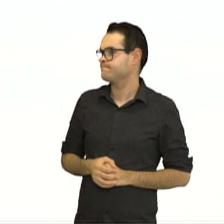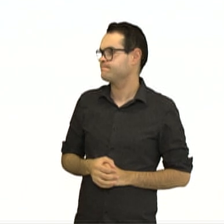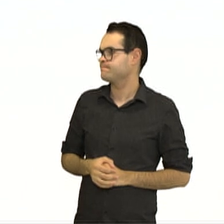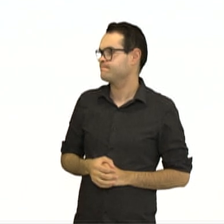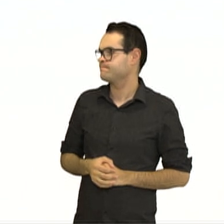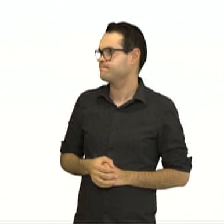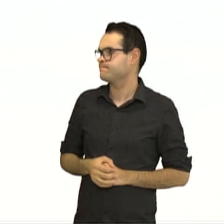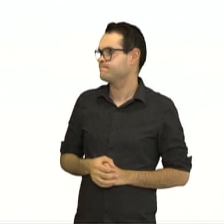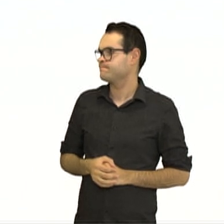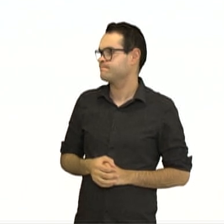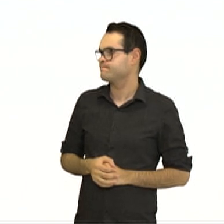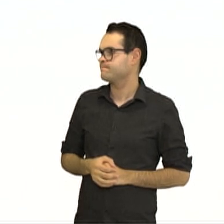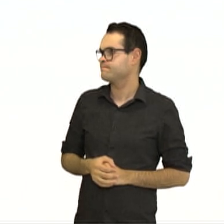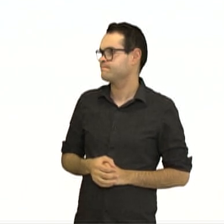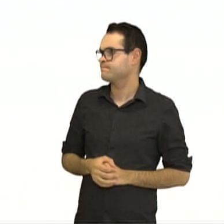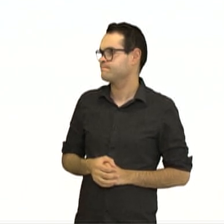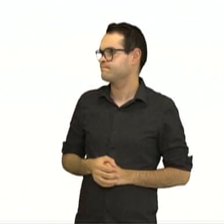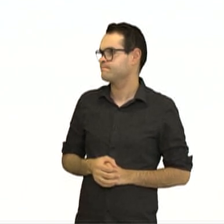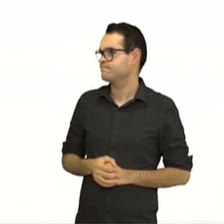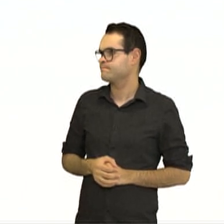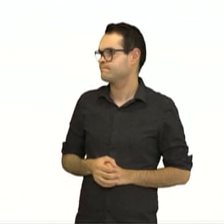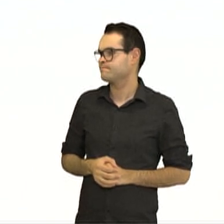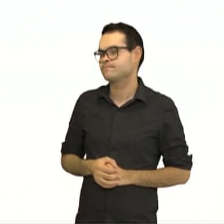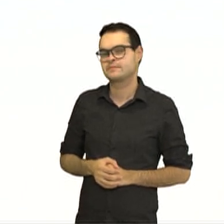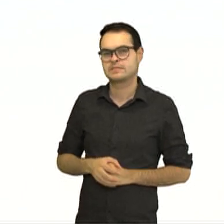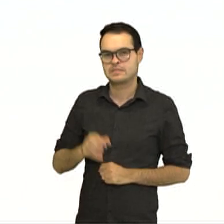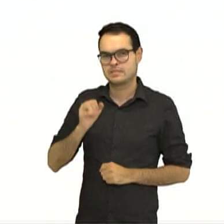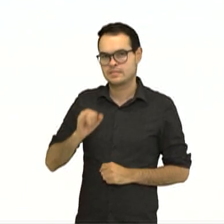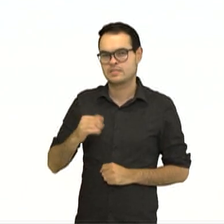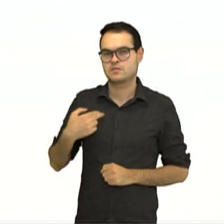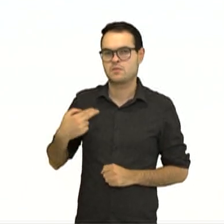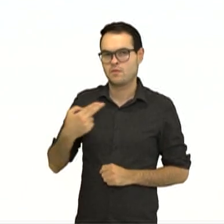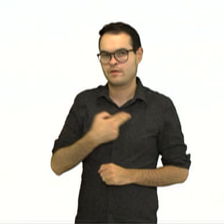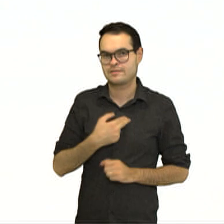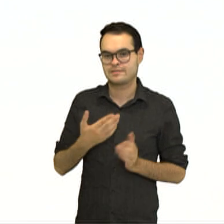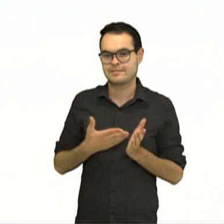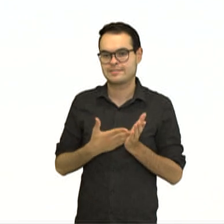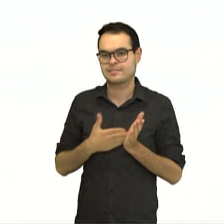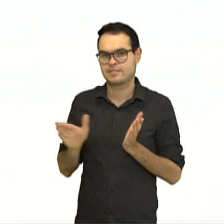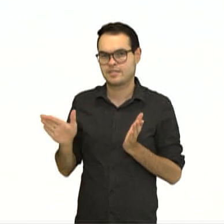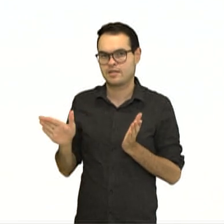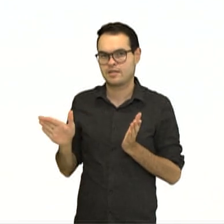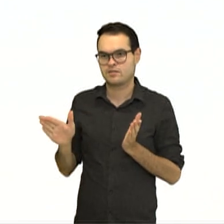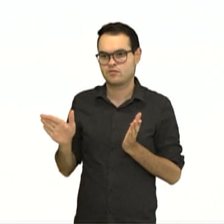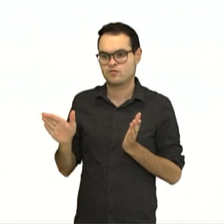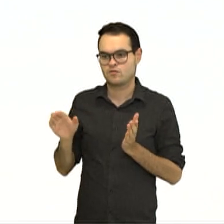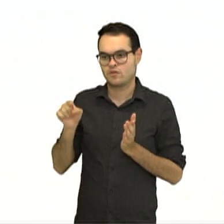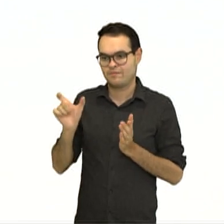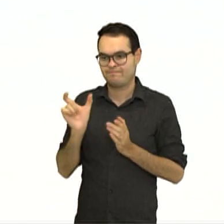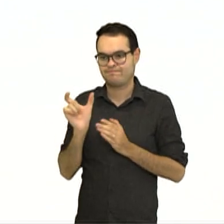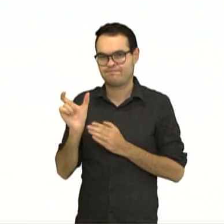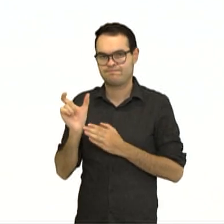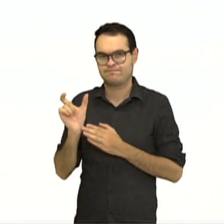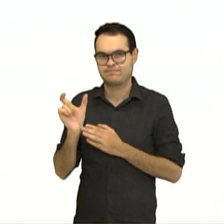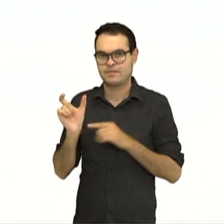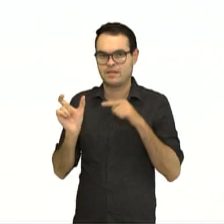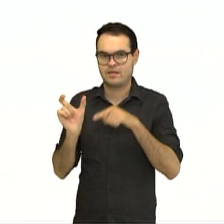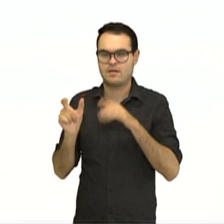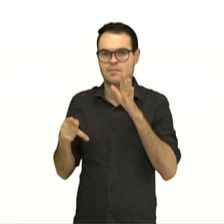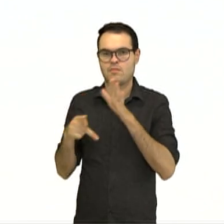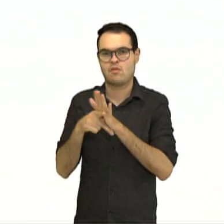discourse marker and the contraction. Se a gente tirasse, né, o marcador de discurso, que no caso aqui